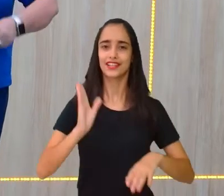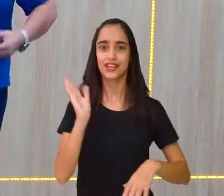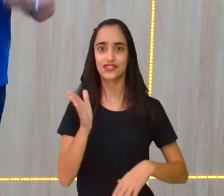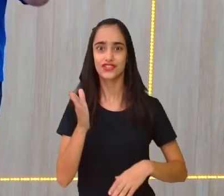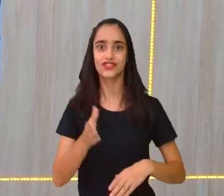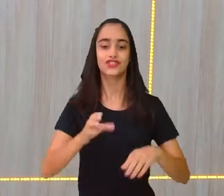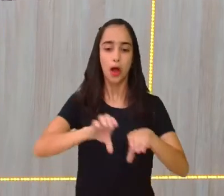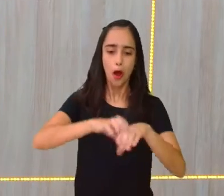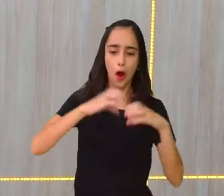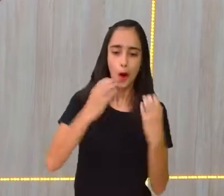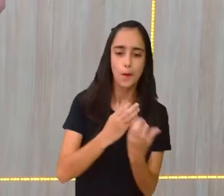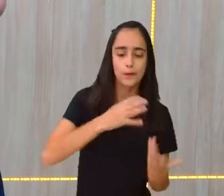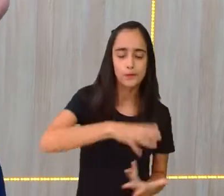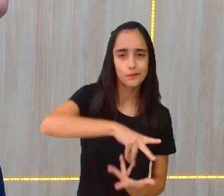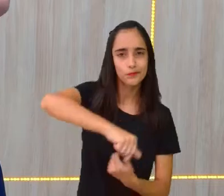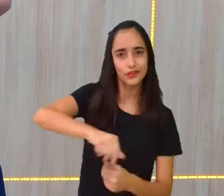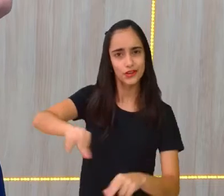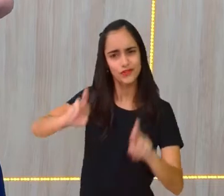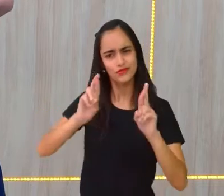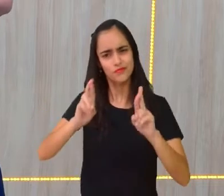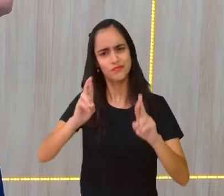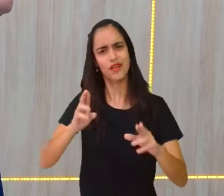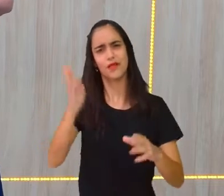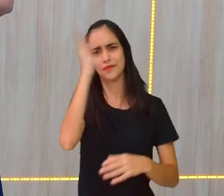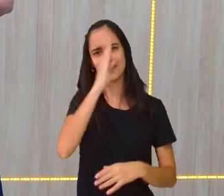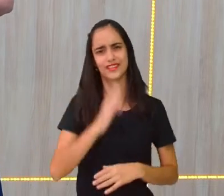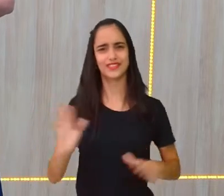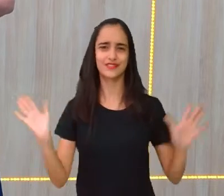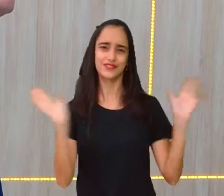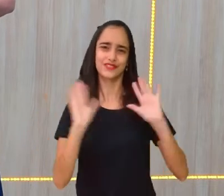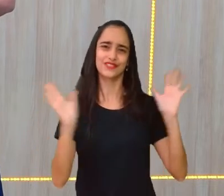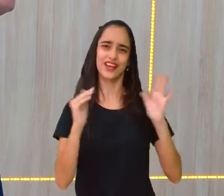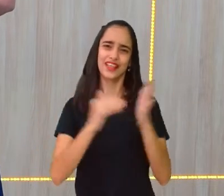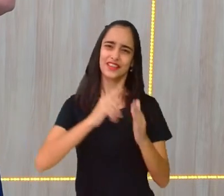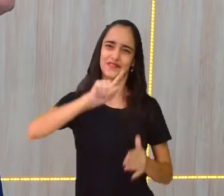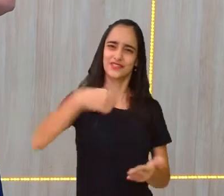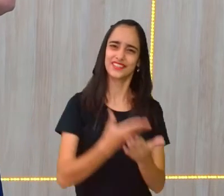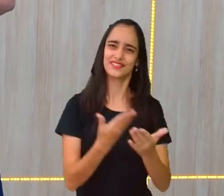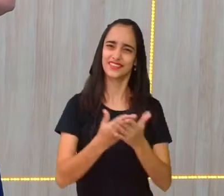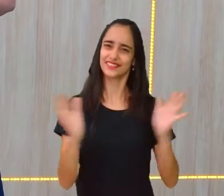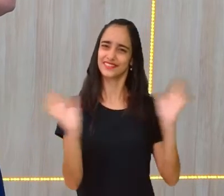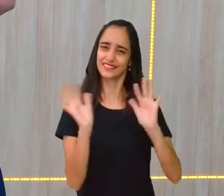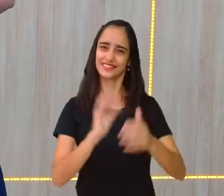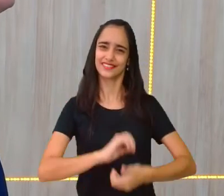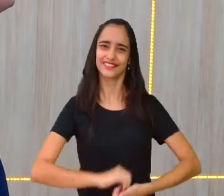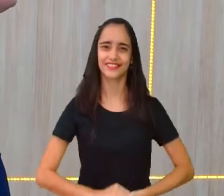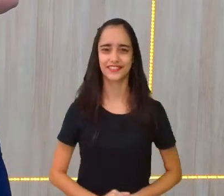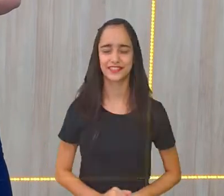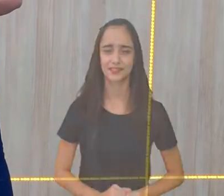Brasil em campo com a nossa energia. Tchau, tchau, pessoal. Aguardo vocês na próxima aula.